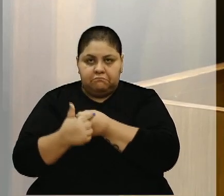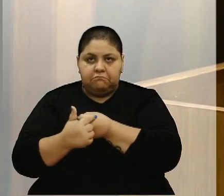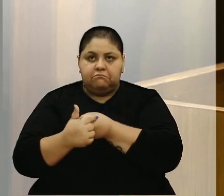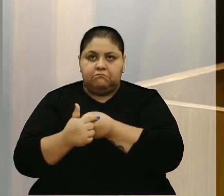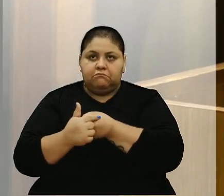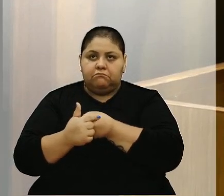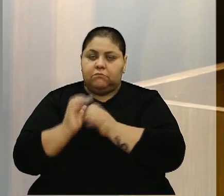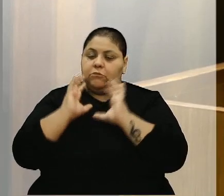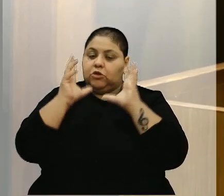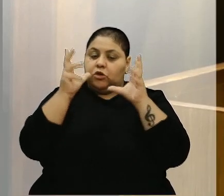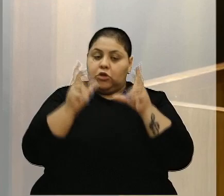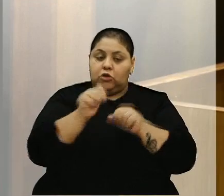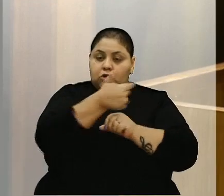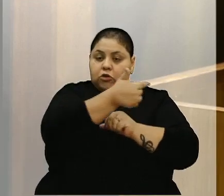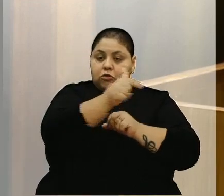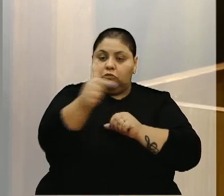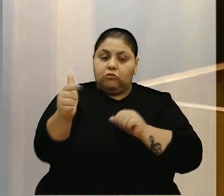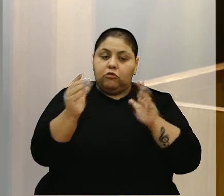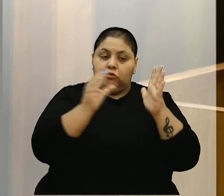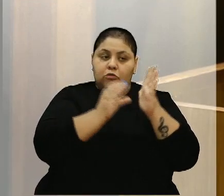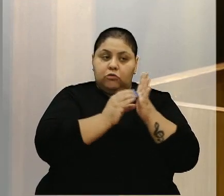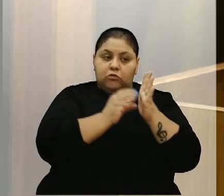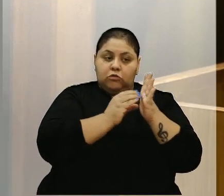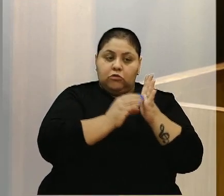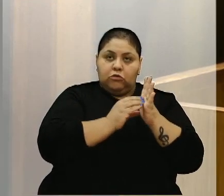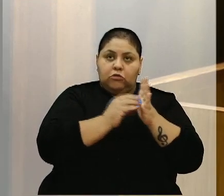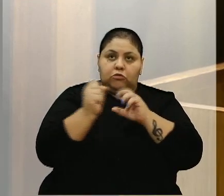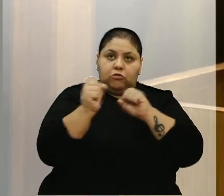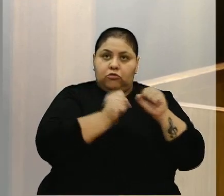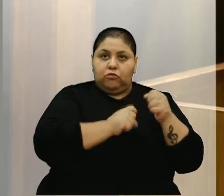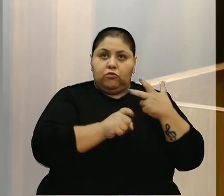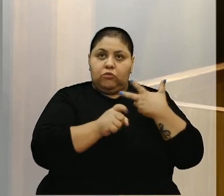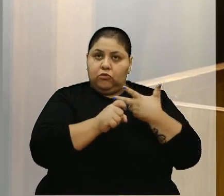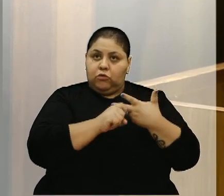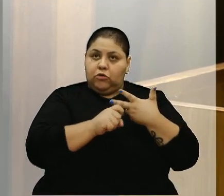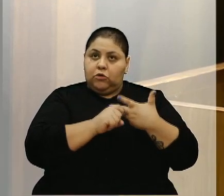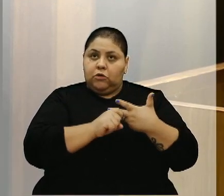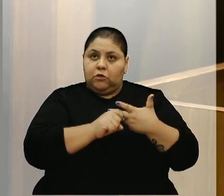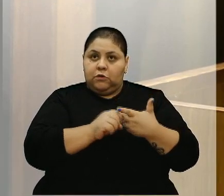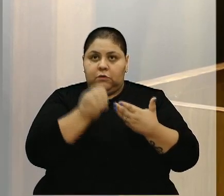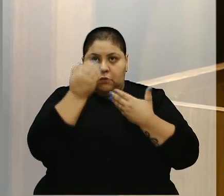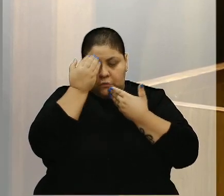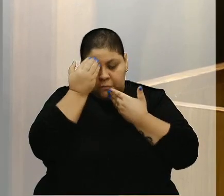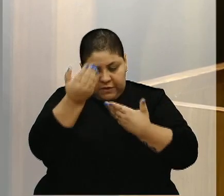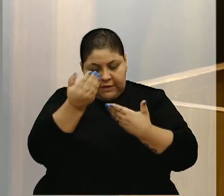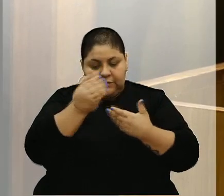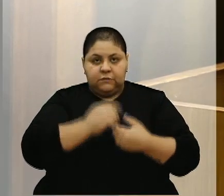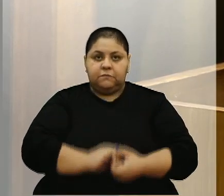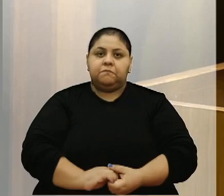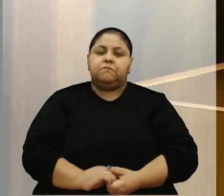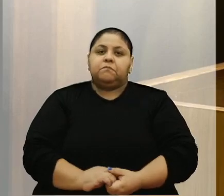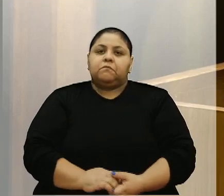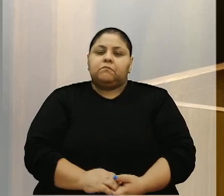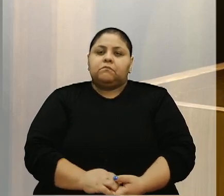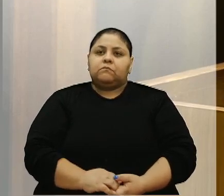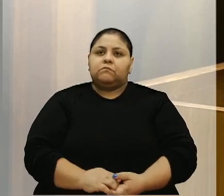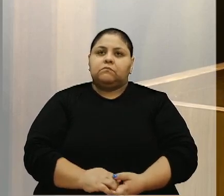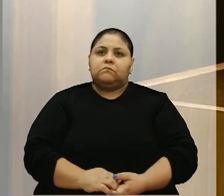A todos os outros tantos servidores públicos daquele Poder Executivo, o meu muito obrigado.